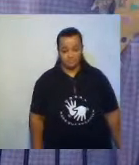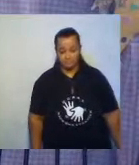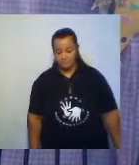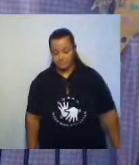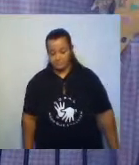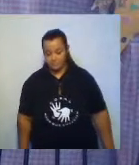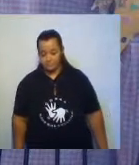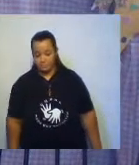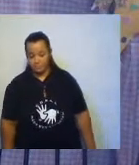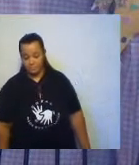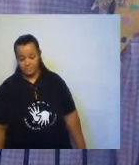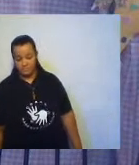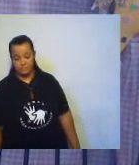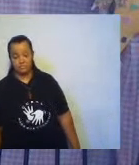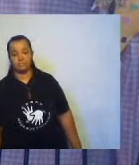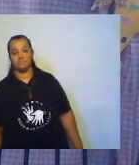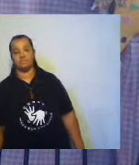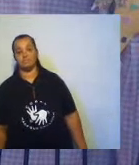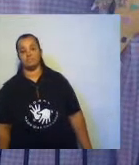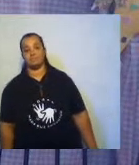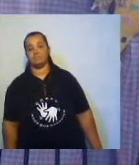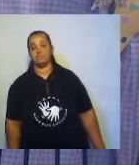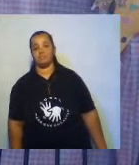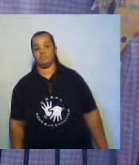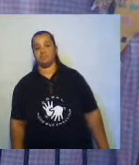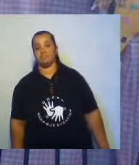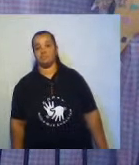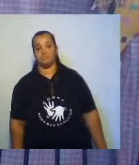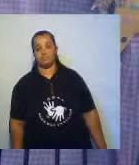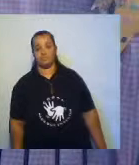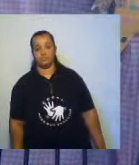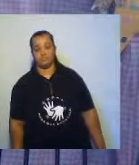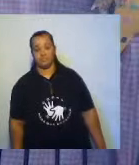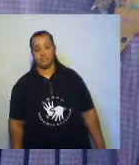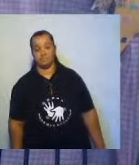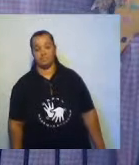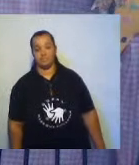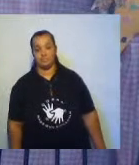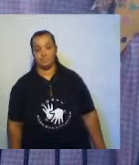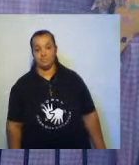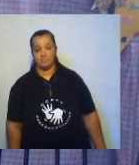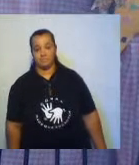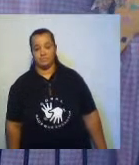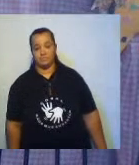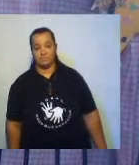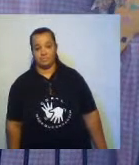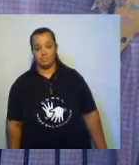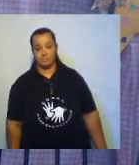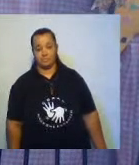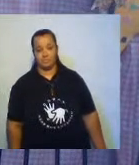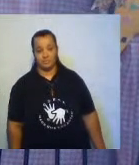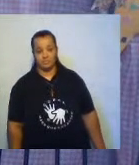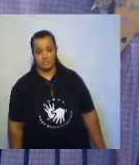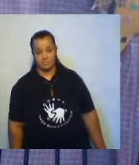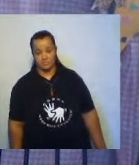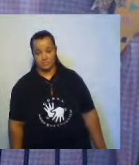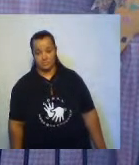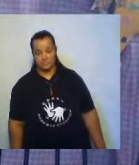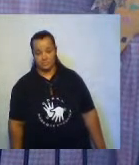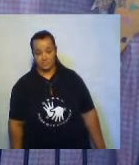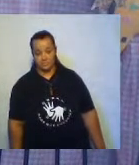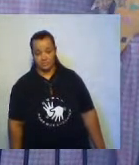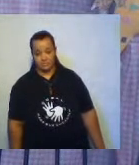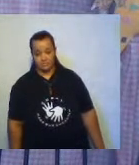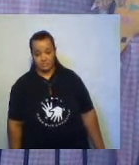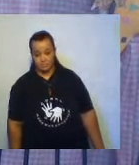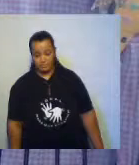curtindo, né, um beijão para vocês, meus irmãos aí, Ednei, Edivando, minha namorada Ana Paula, um beijão para vocês aí, viu? Isso, eu também quero mandar